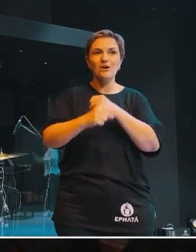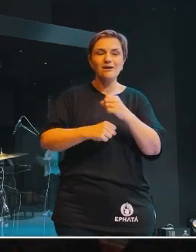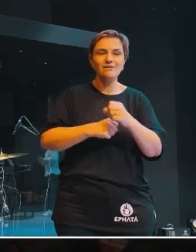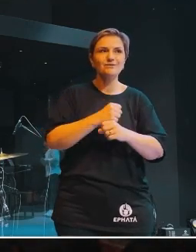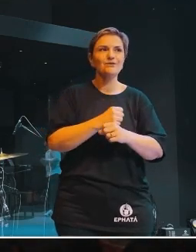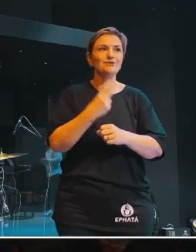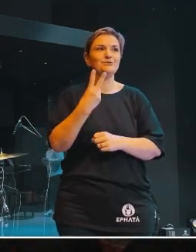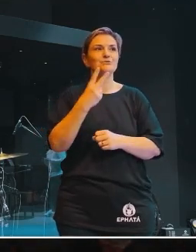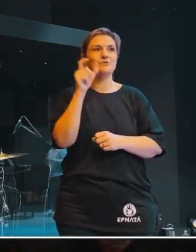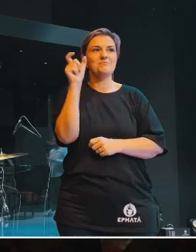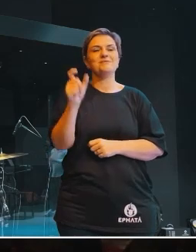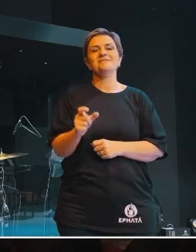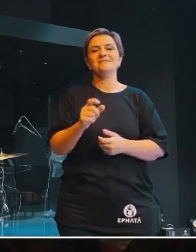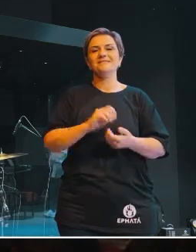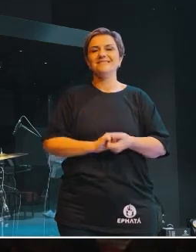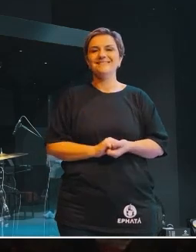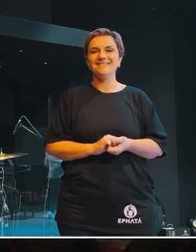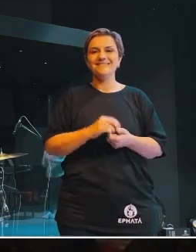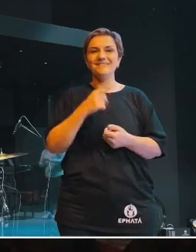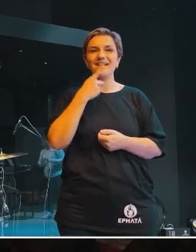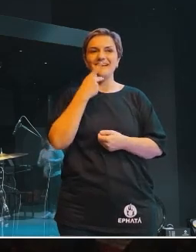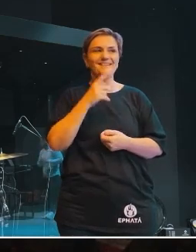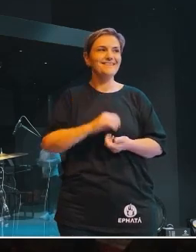2 pessoas.